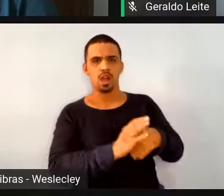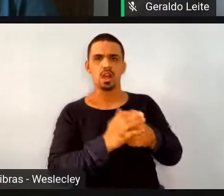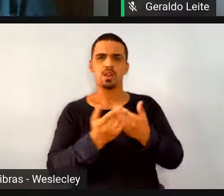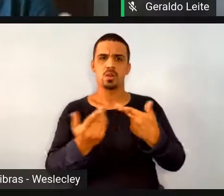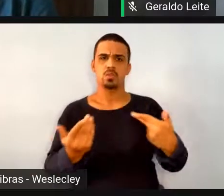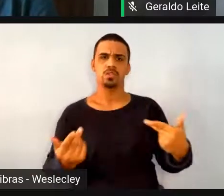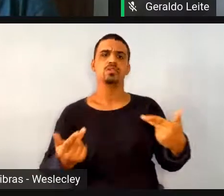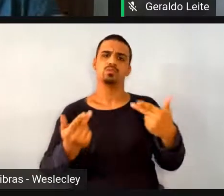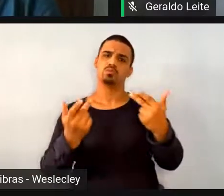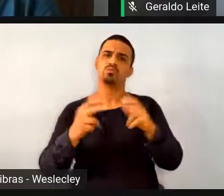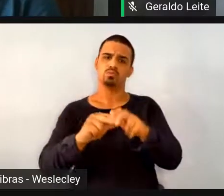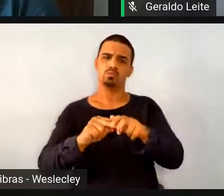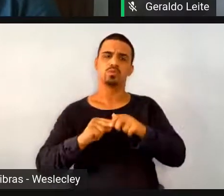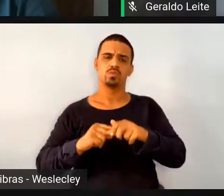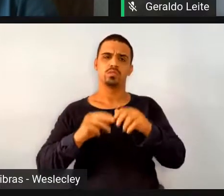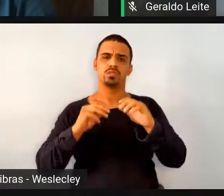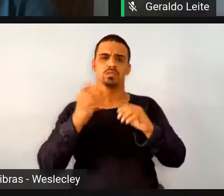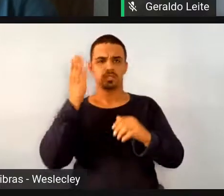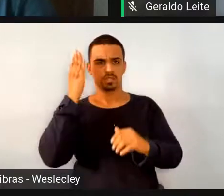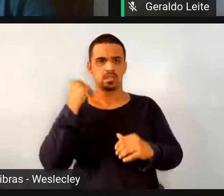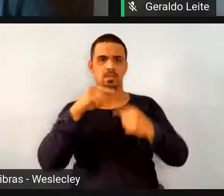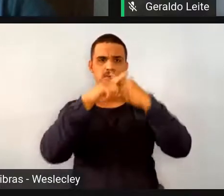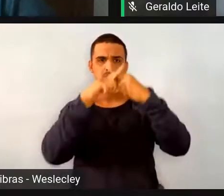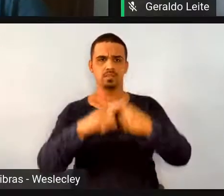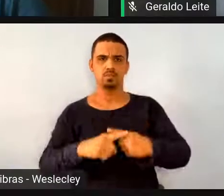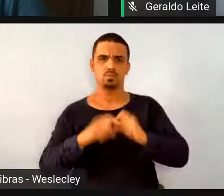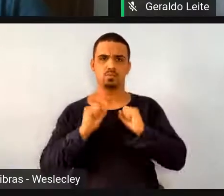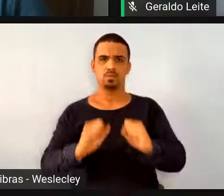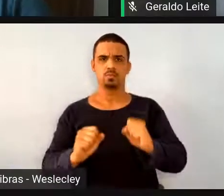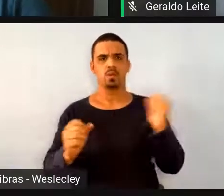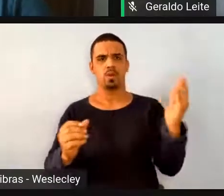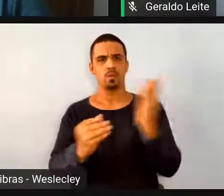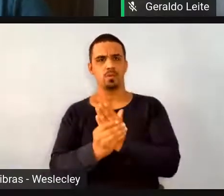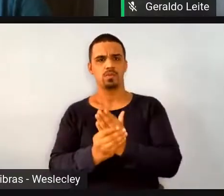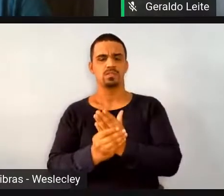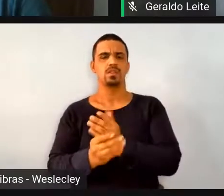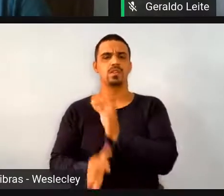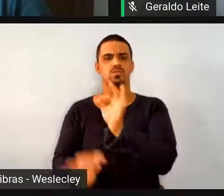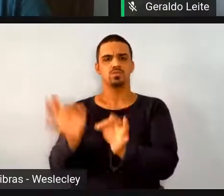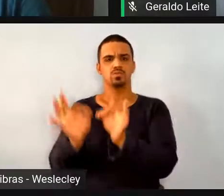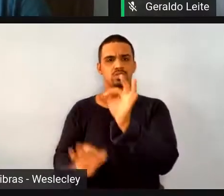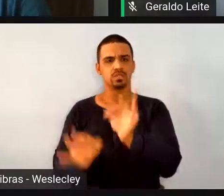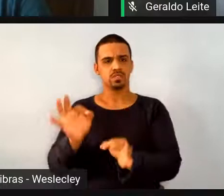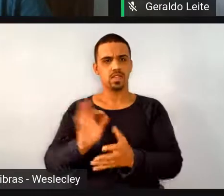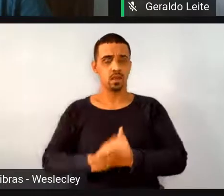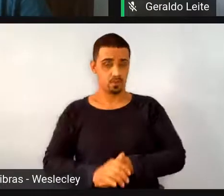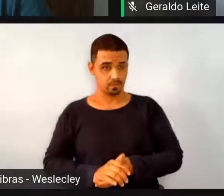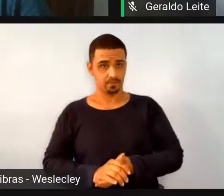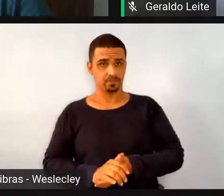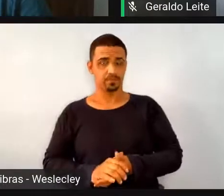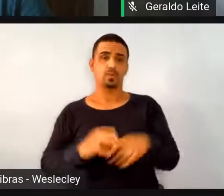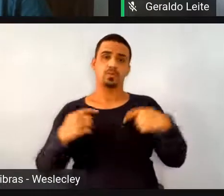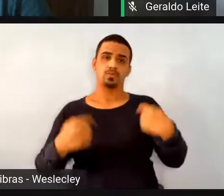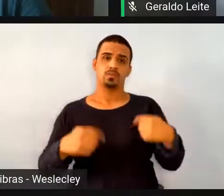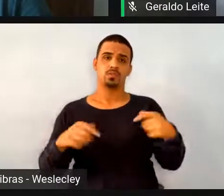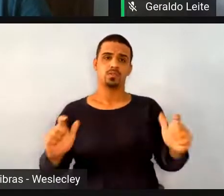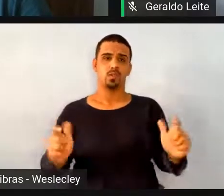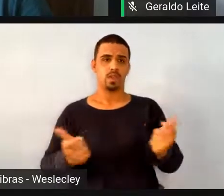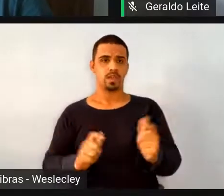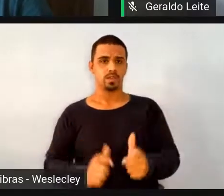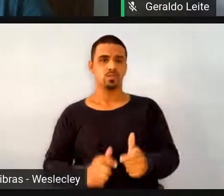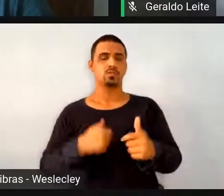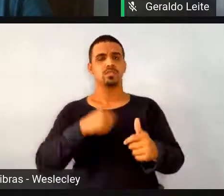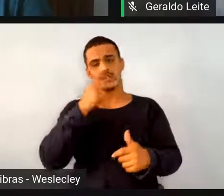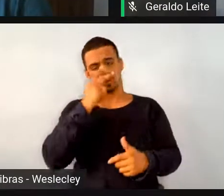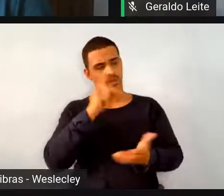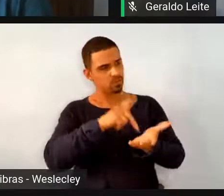sistema político, porque toda disputa pode virar processo judicial. Então, foi preciso reduzir a exposição, e eu acho que os políticos